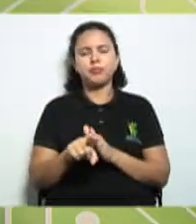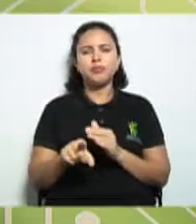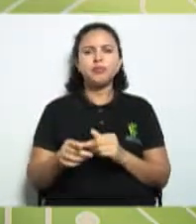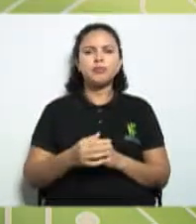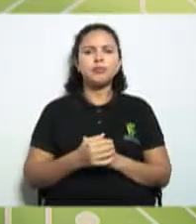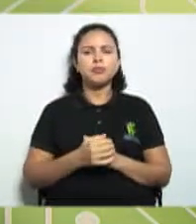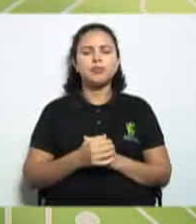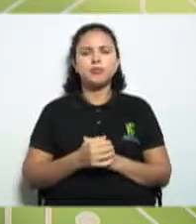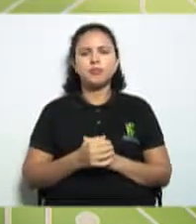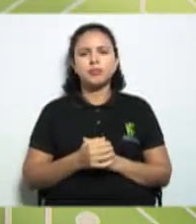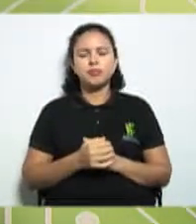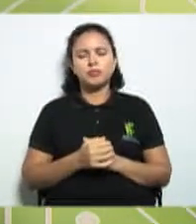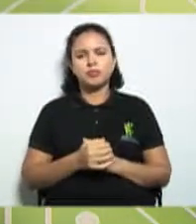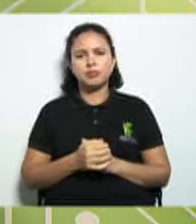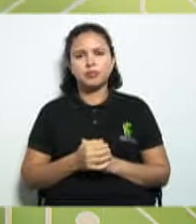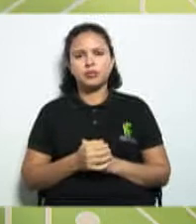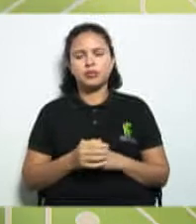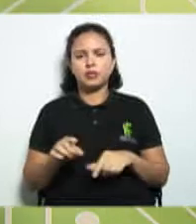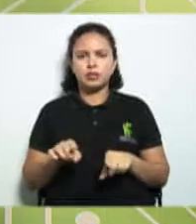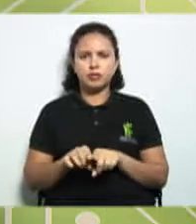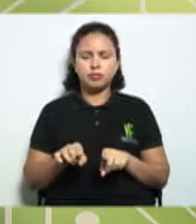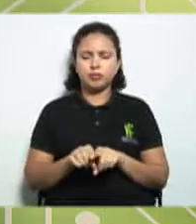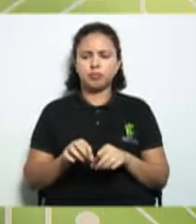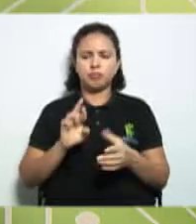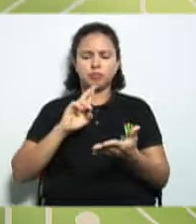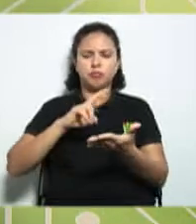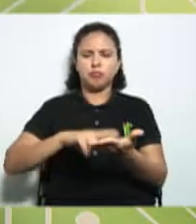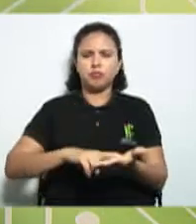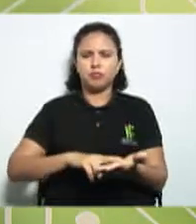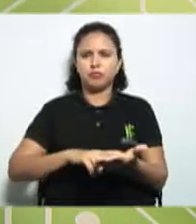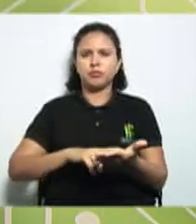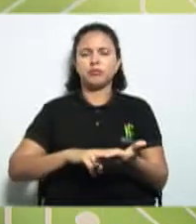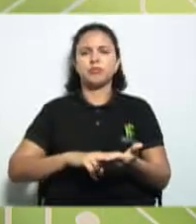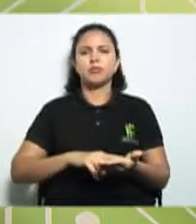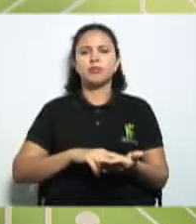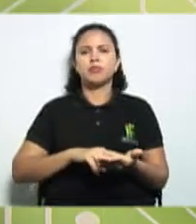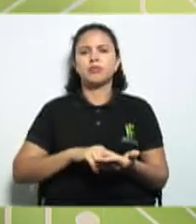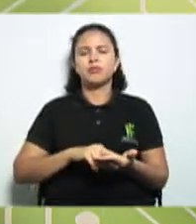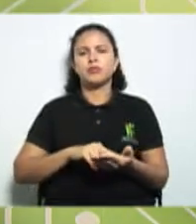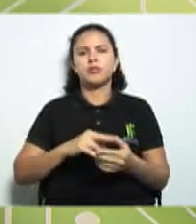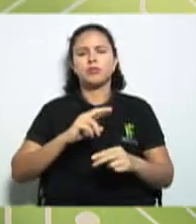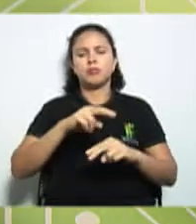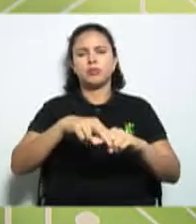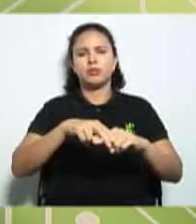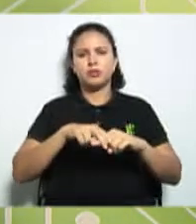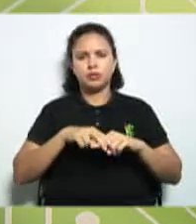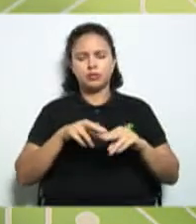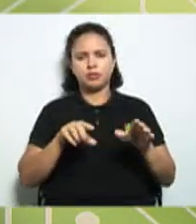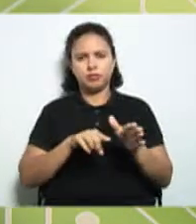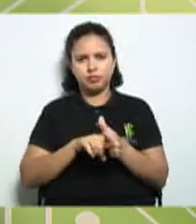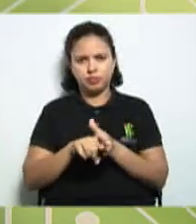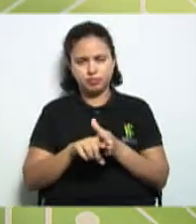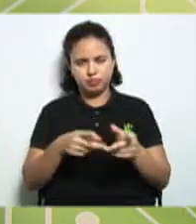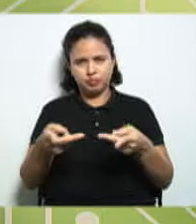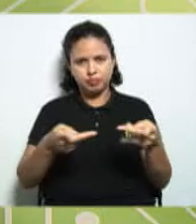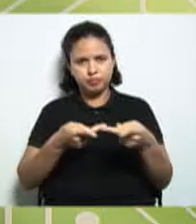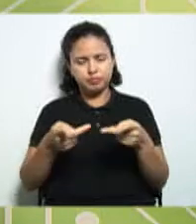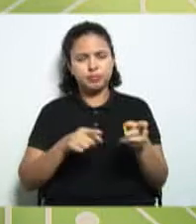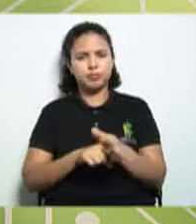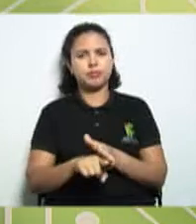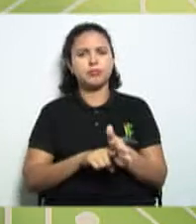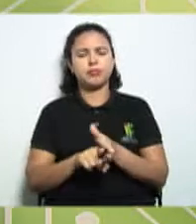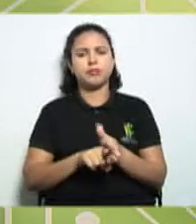levantar nenhuma hipótese, de oferecer qualquer solução. Por isso, o projeto de pesquisa, ele